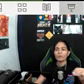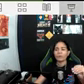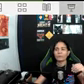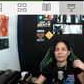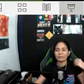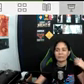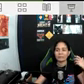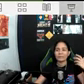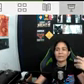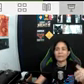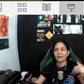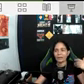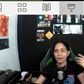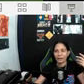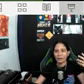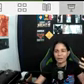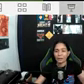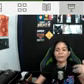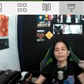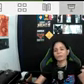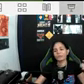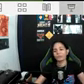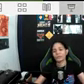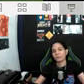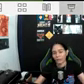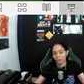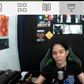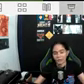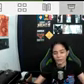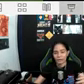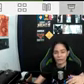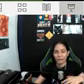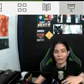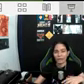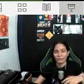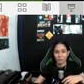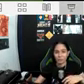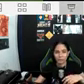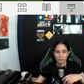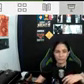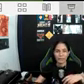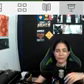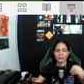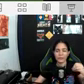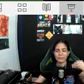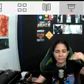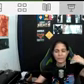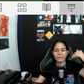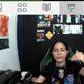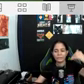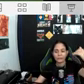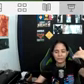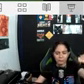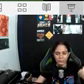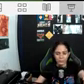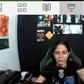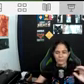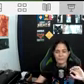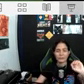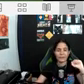como, vamos dizer assim, seria o avanço natural daquela verruga. Então naturalmente ela